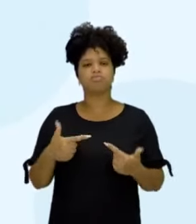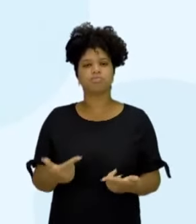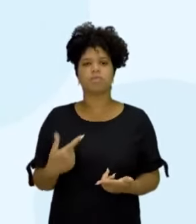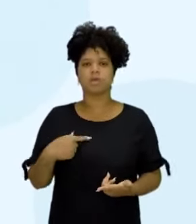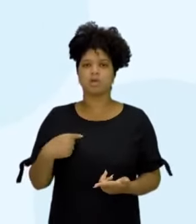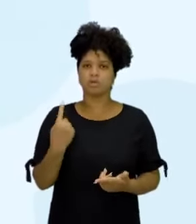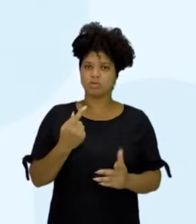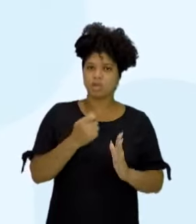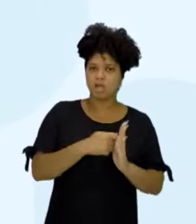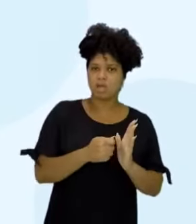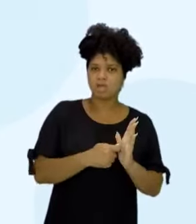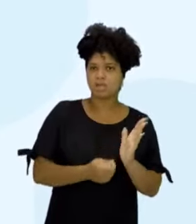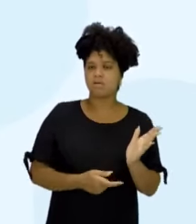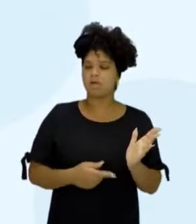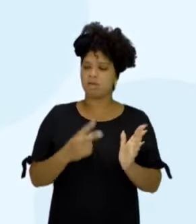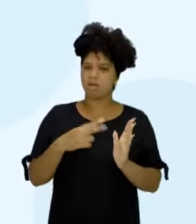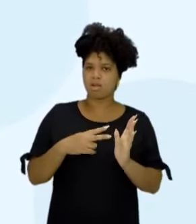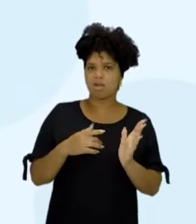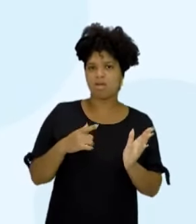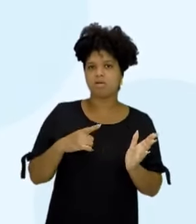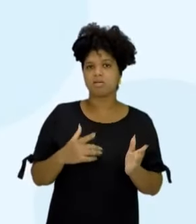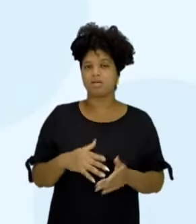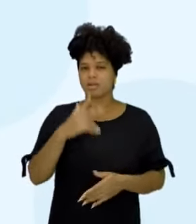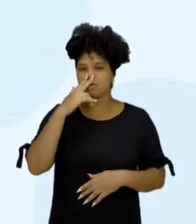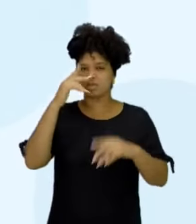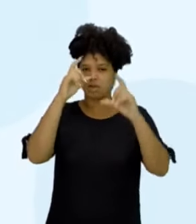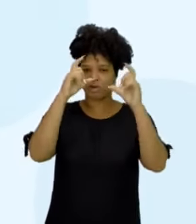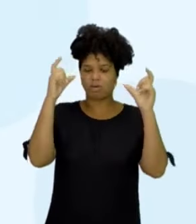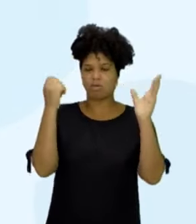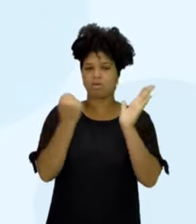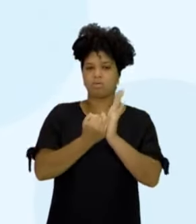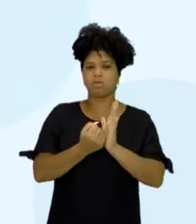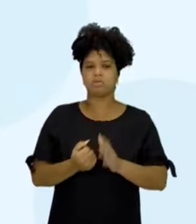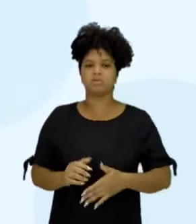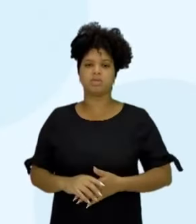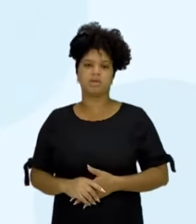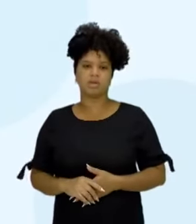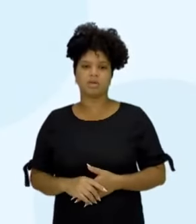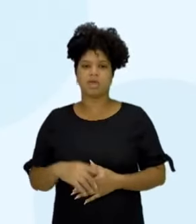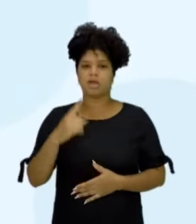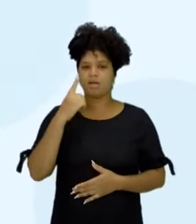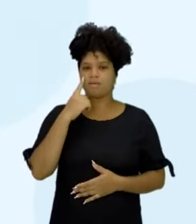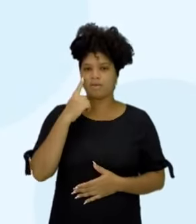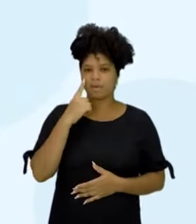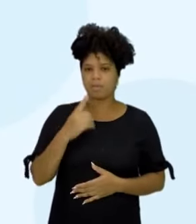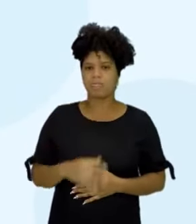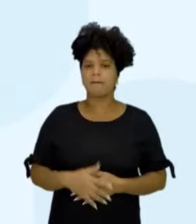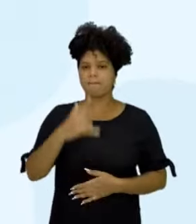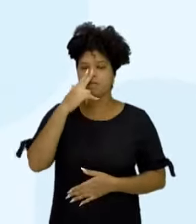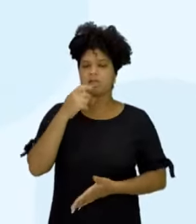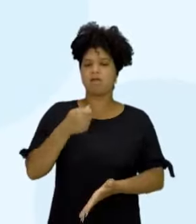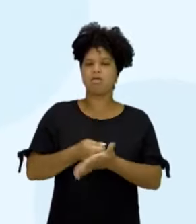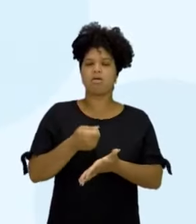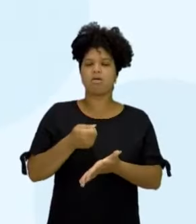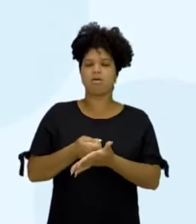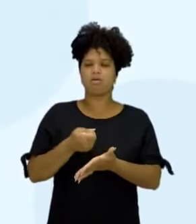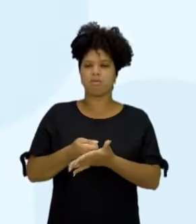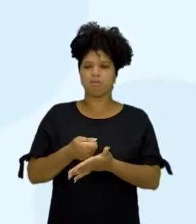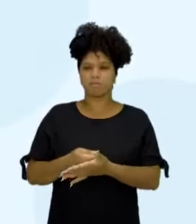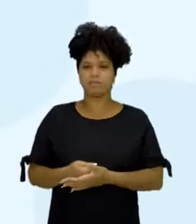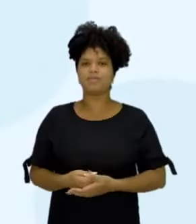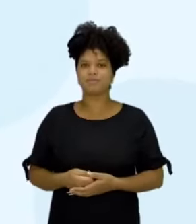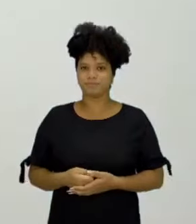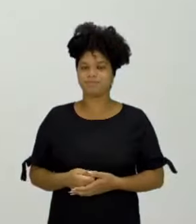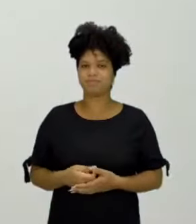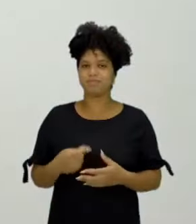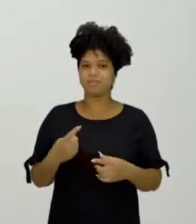né, o estereótipo. Capitu é um exemplo, sim, a Vitória, né, de resistência, que ela sabia fazer